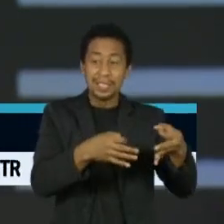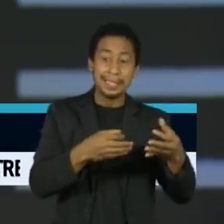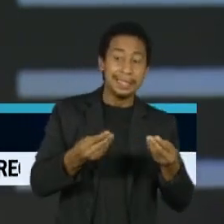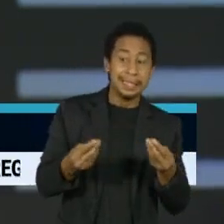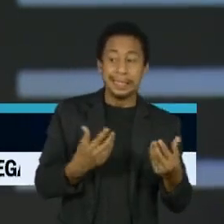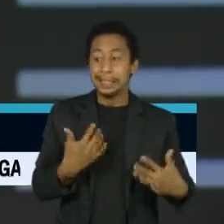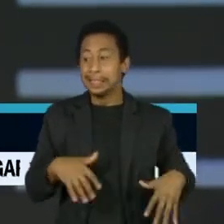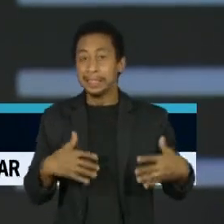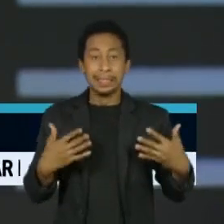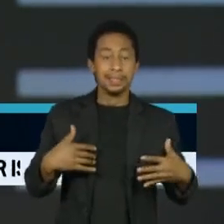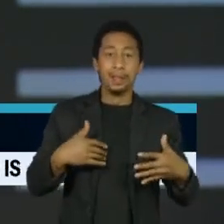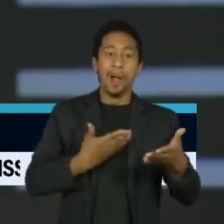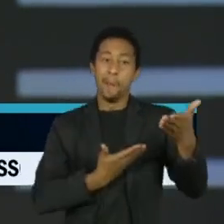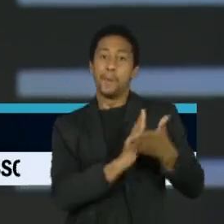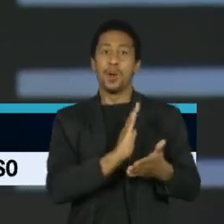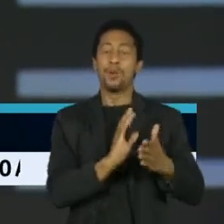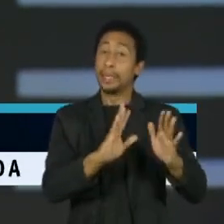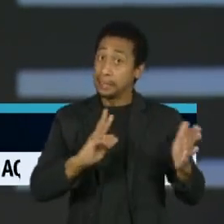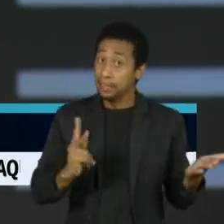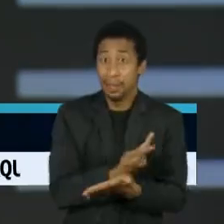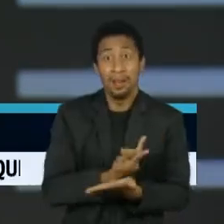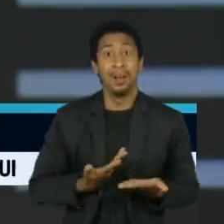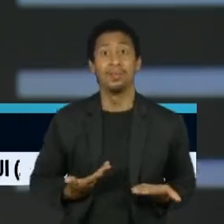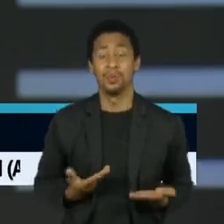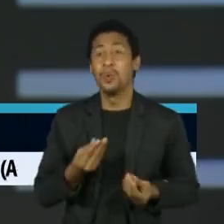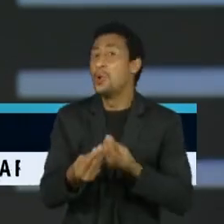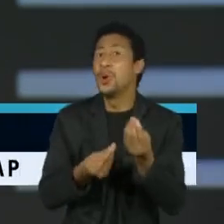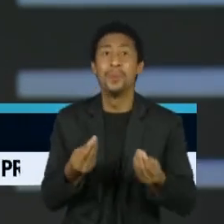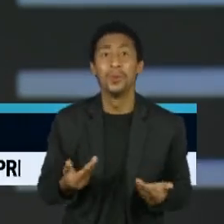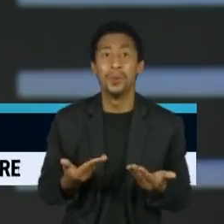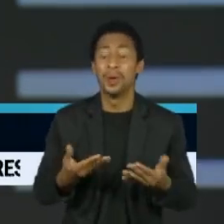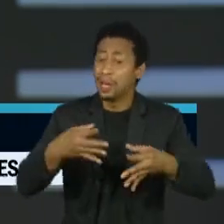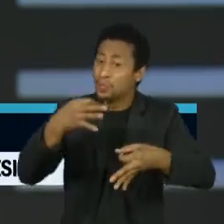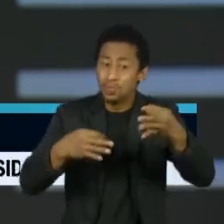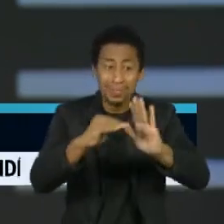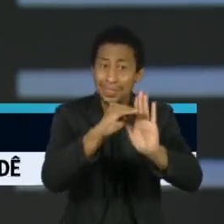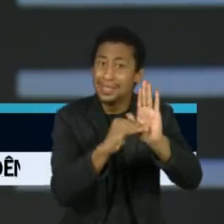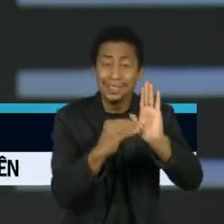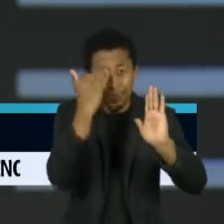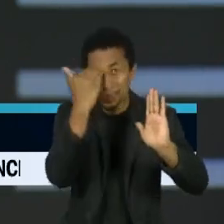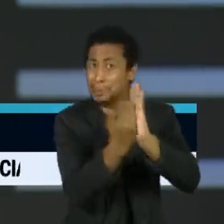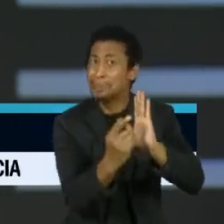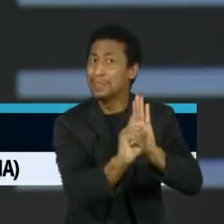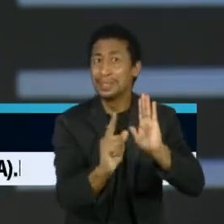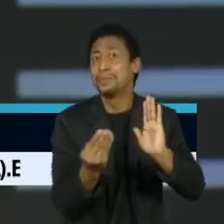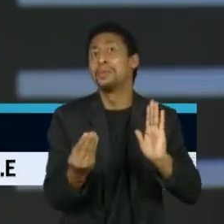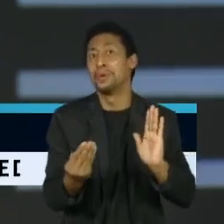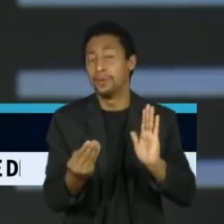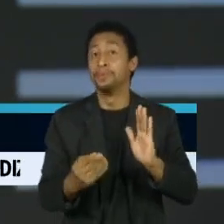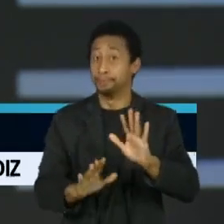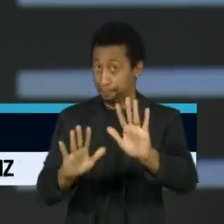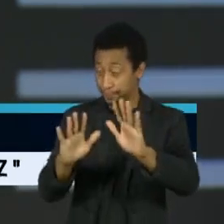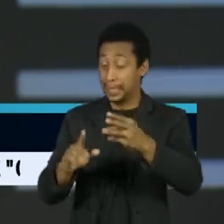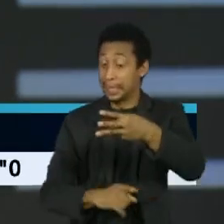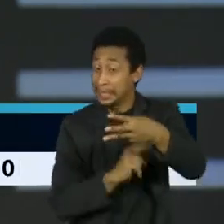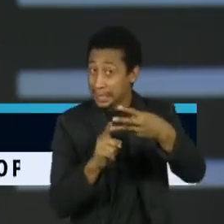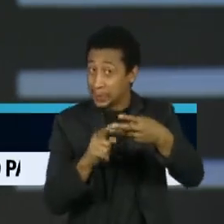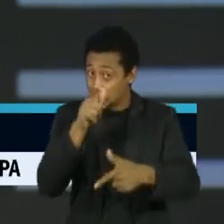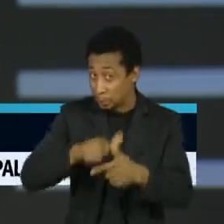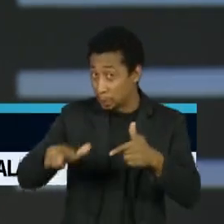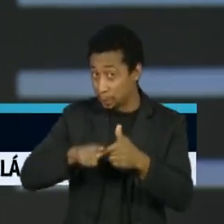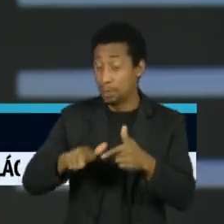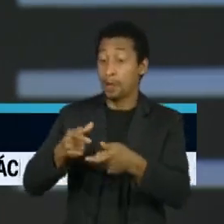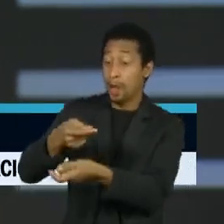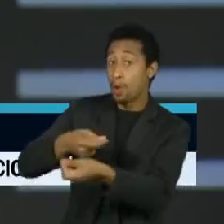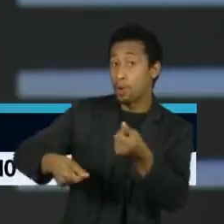vai dar ao Executivo a autoridade de descumprir uma decisão judicial. Mais outra coisa muito fantástica. Terceiro, a questão econômica,